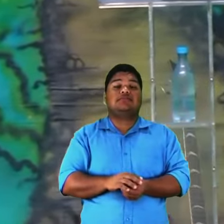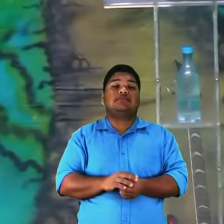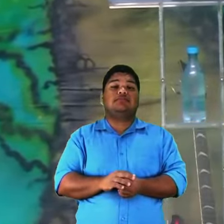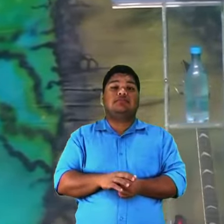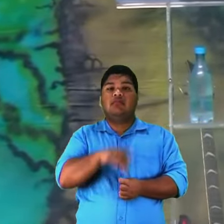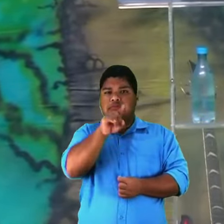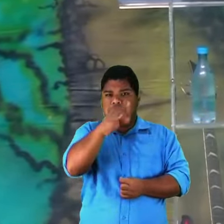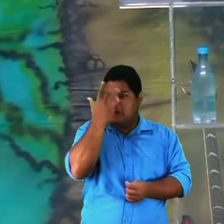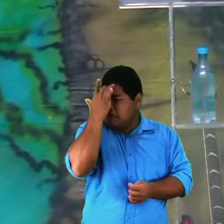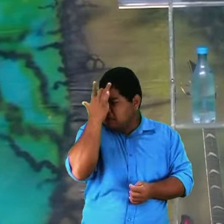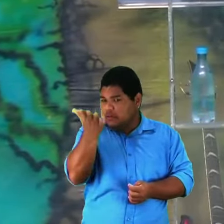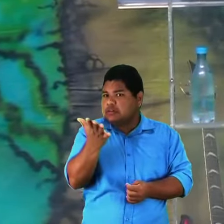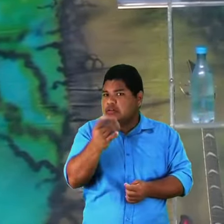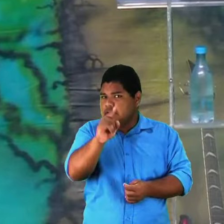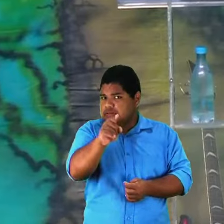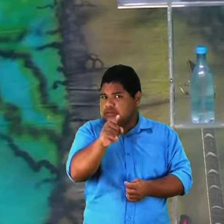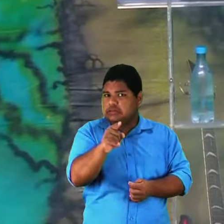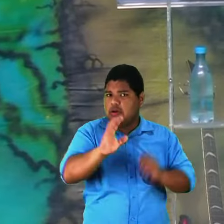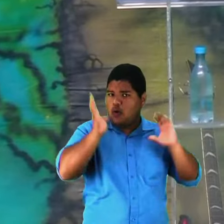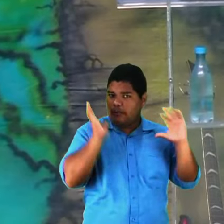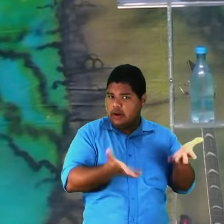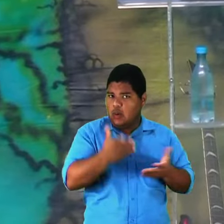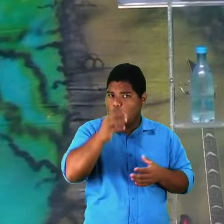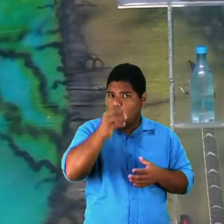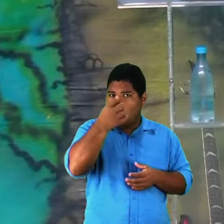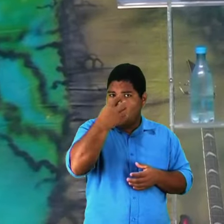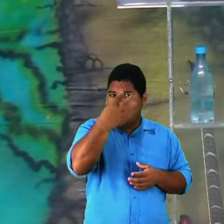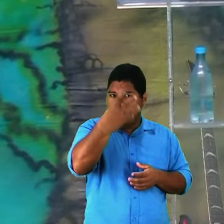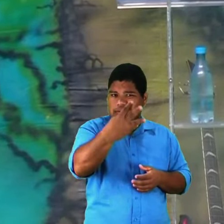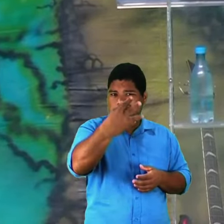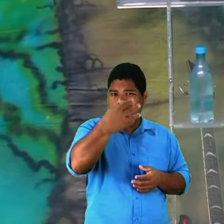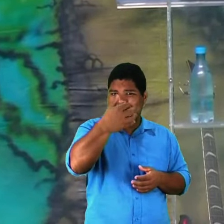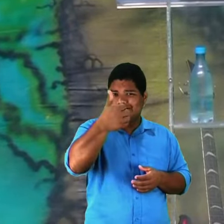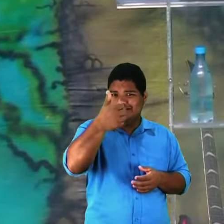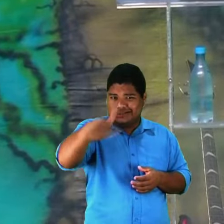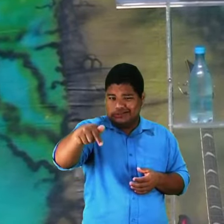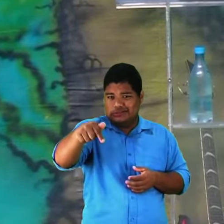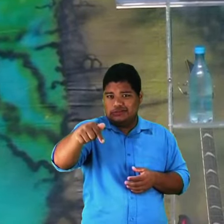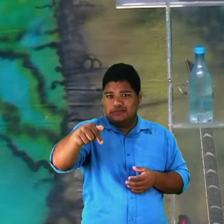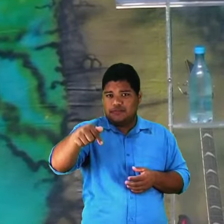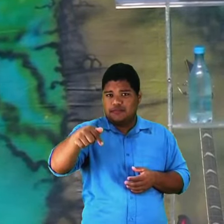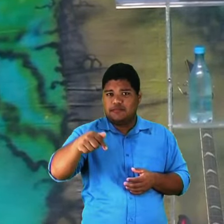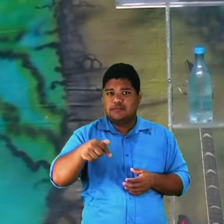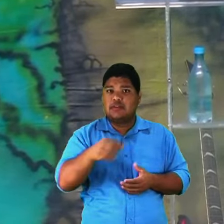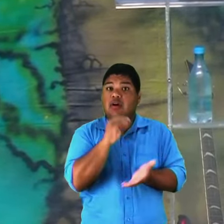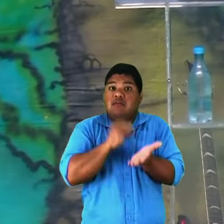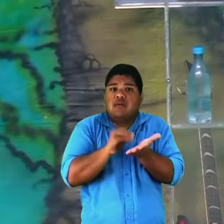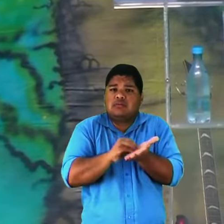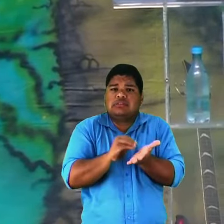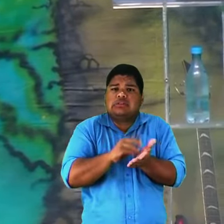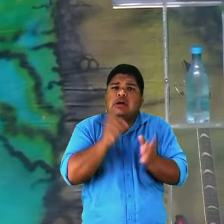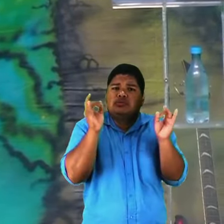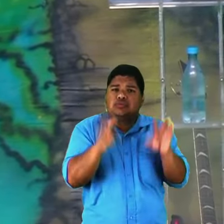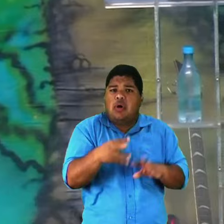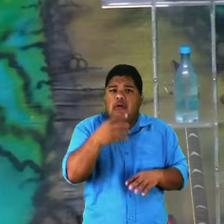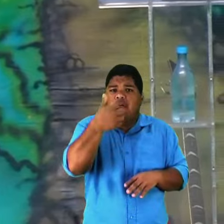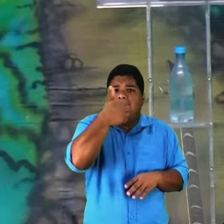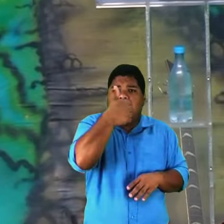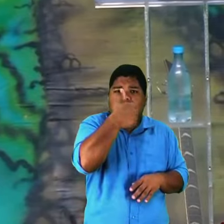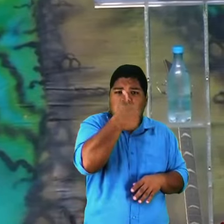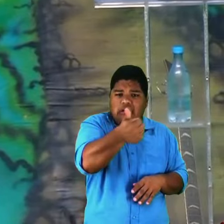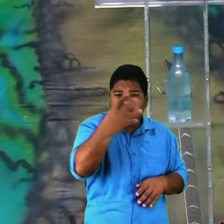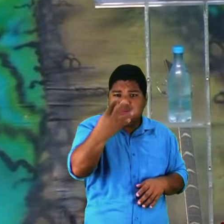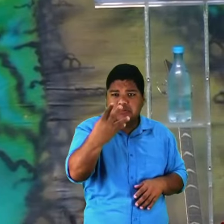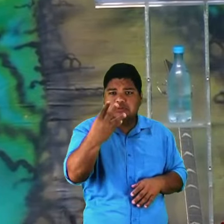Já foram 47 versículos, não é isso? 47, não é? Falta só 14. Só 14?